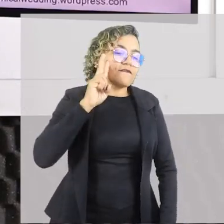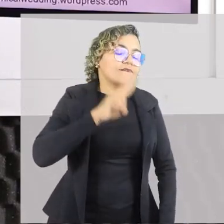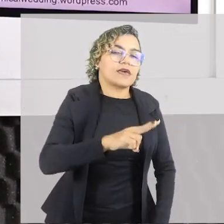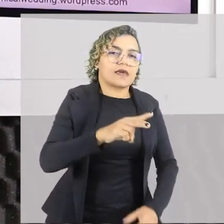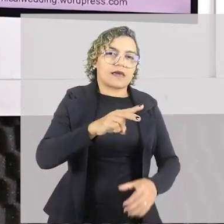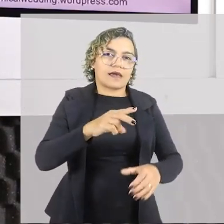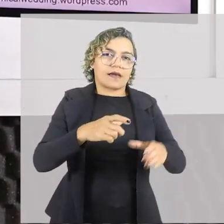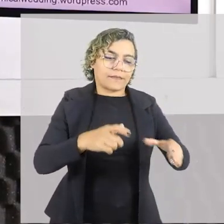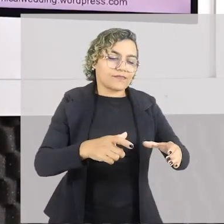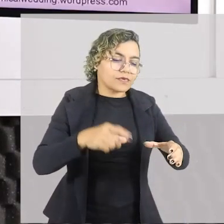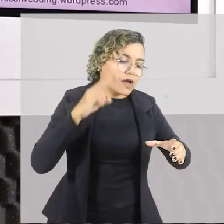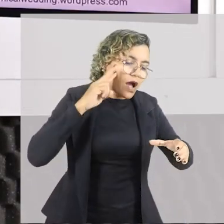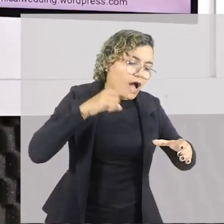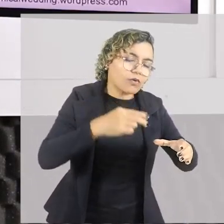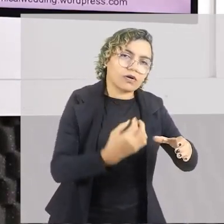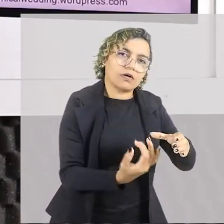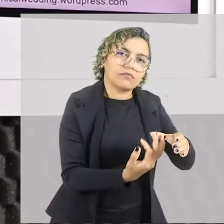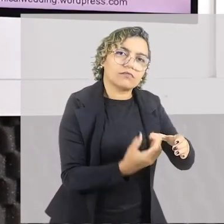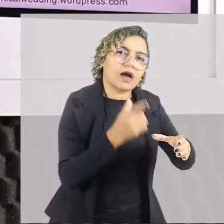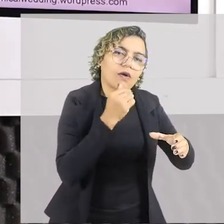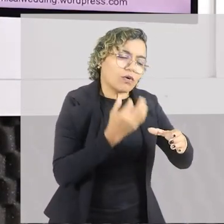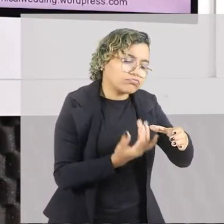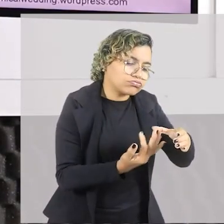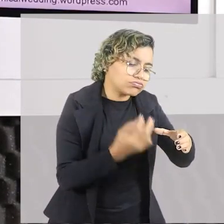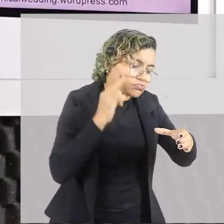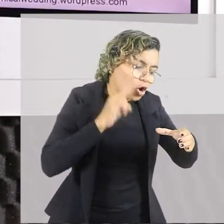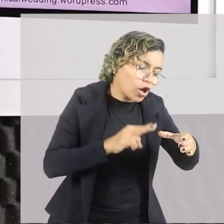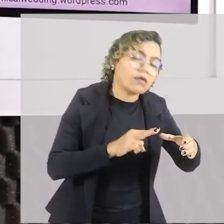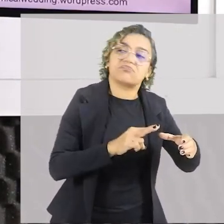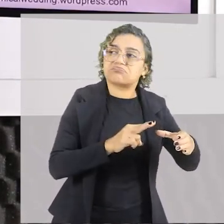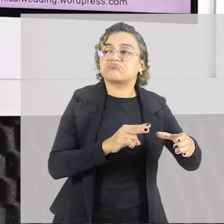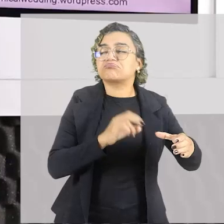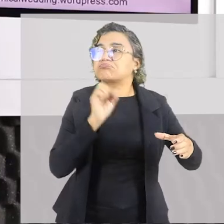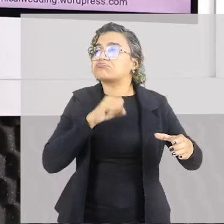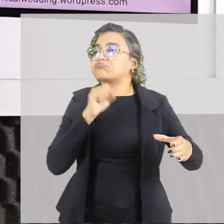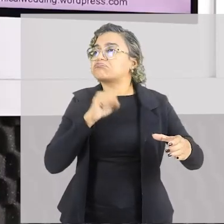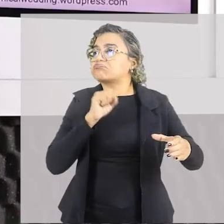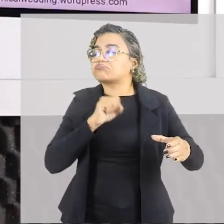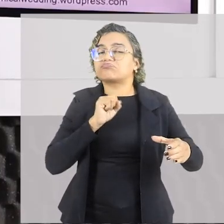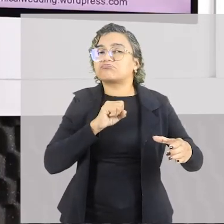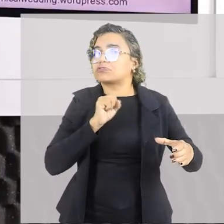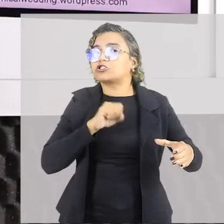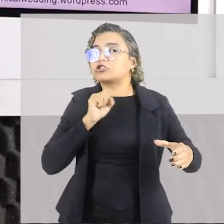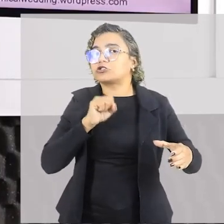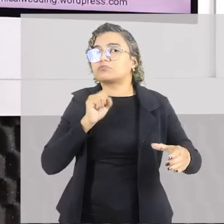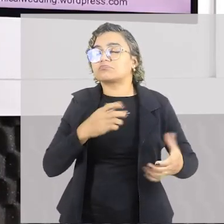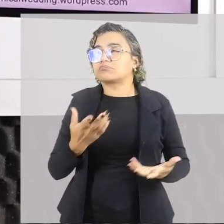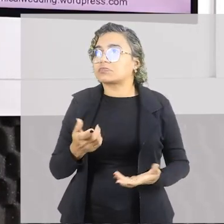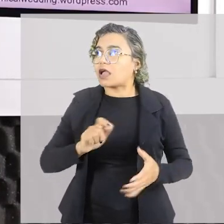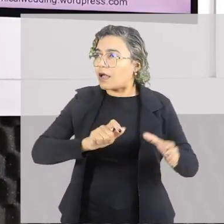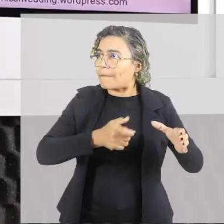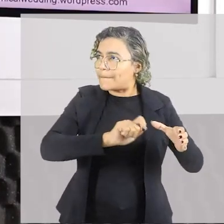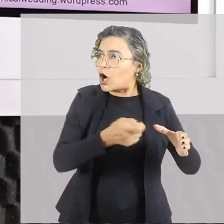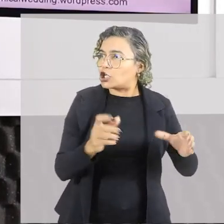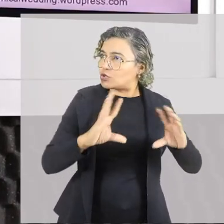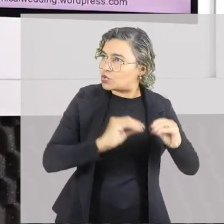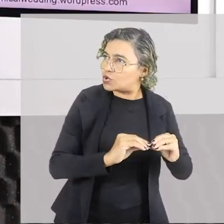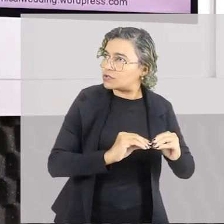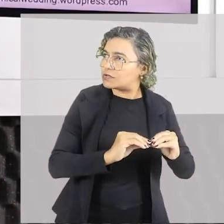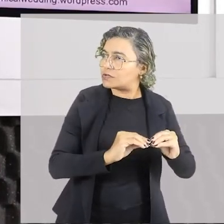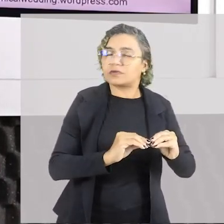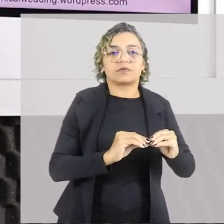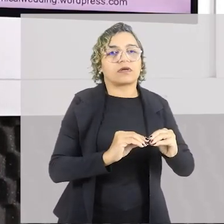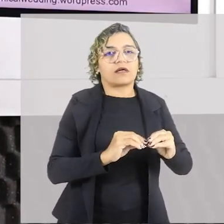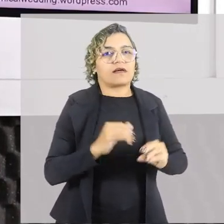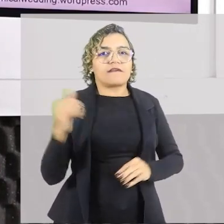lá na cozinha, olhava para a panela, a água estava fervendo. Aí eu dizia: mamãe, a água está fervendo. É para desligar? Aí ela dizia assim para